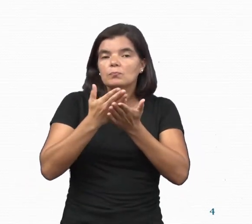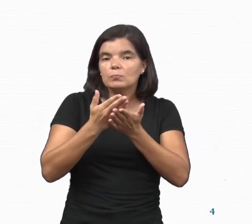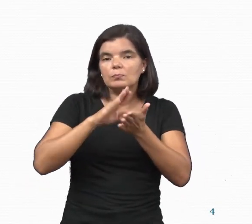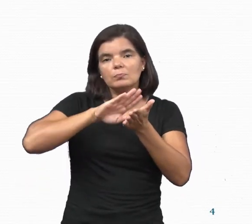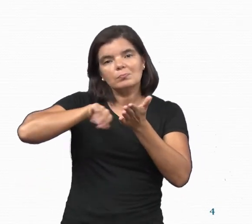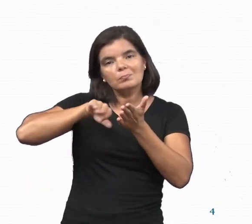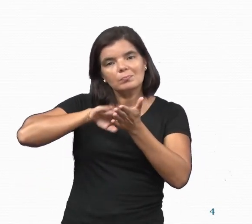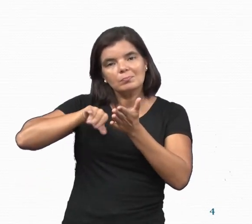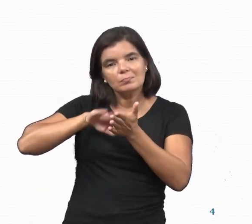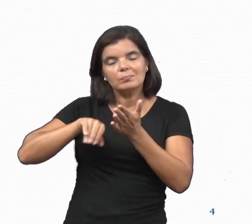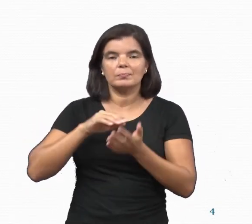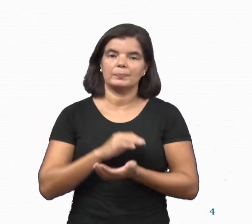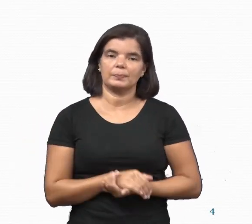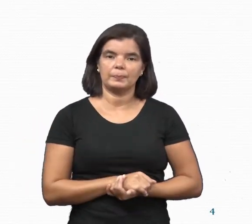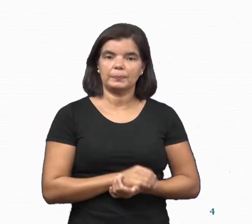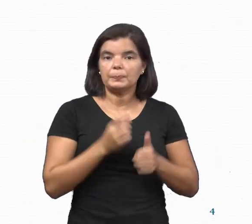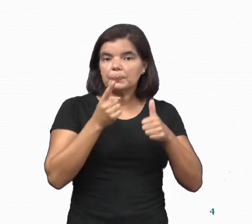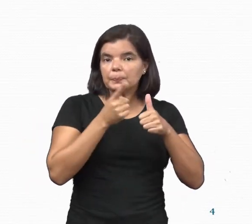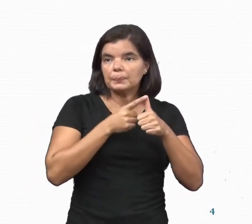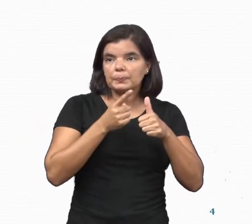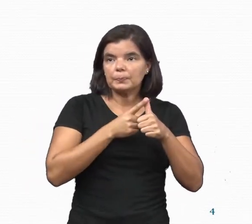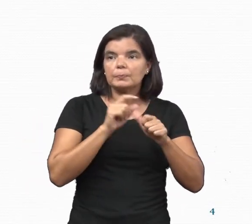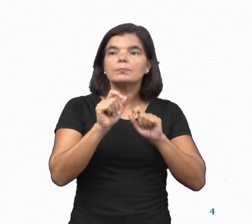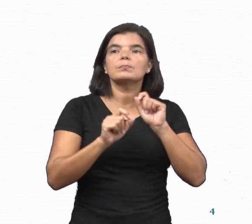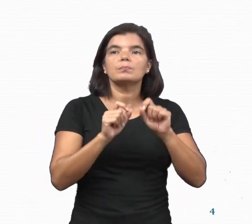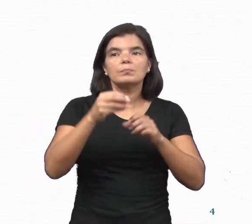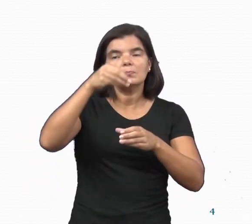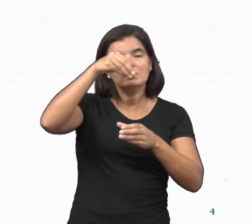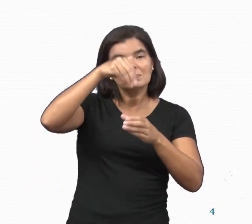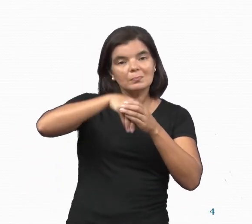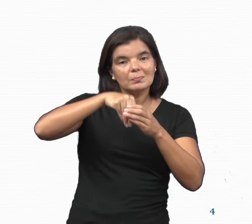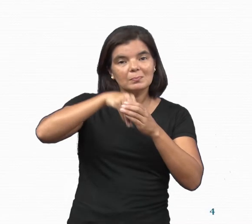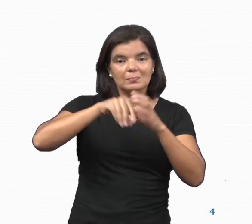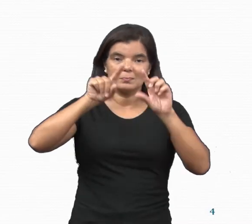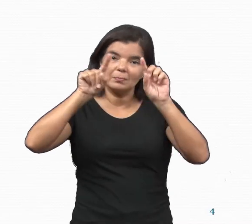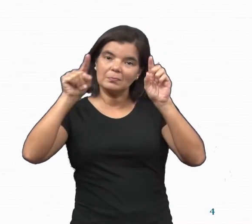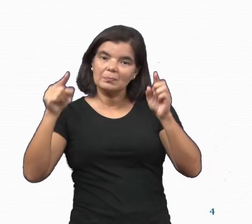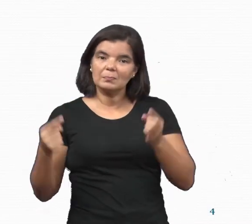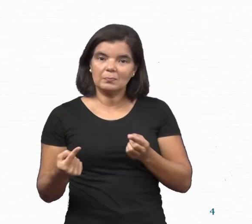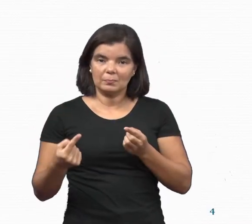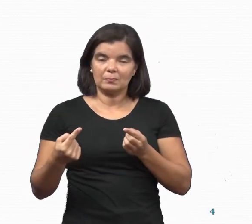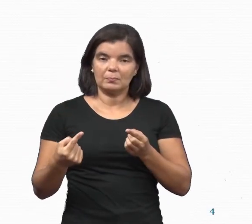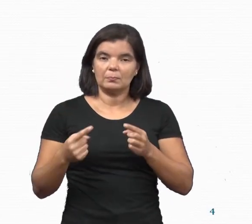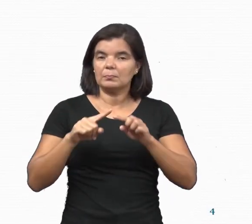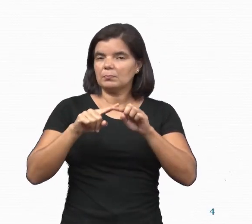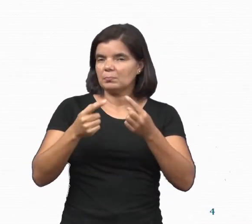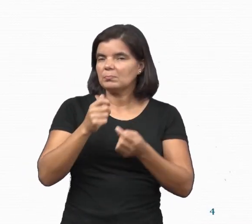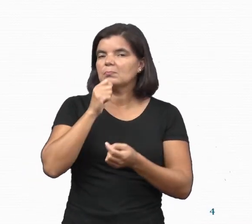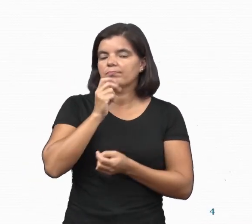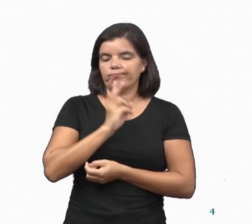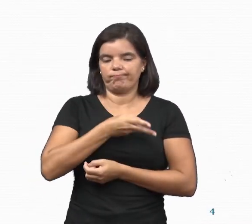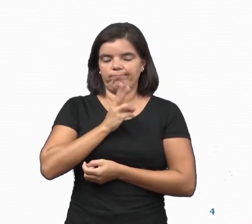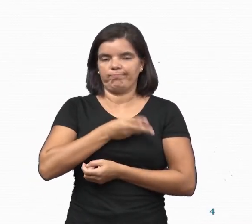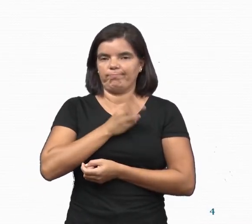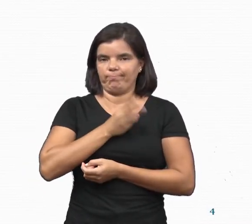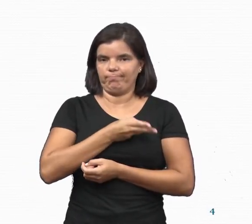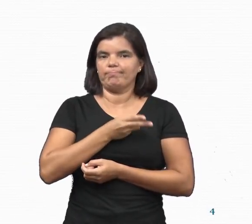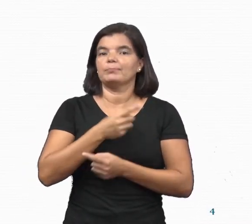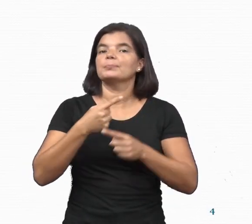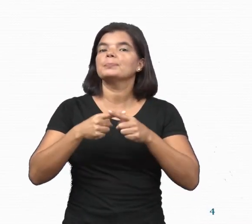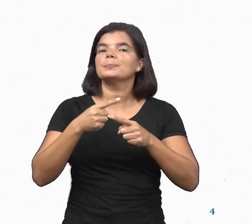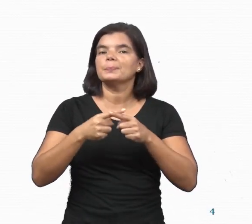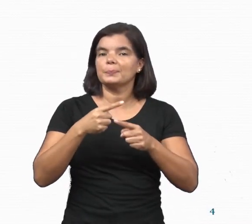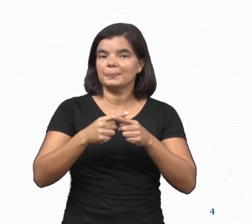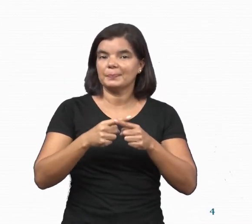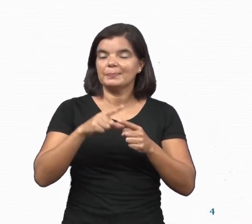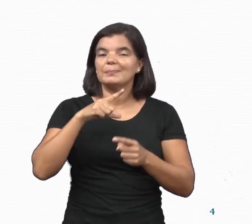eliminar. Então, o primeiro que eu vou fazer é o que está dentro do parênteses. Mas ele ainda vai permanecer o parênteses porque